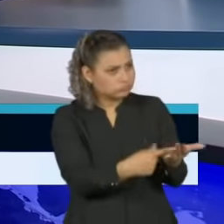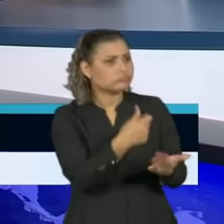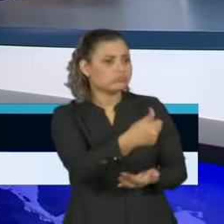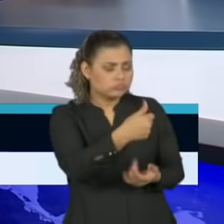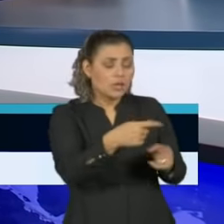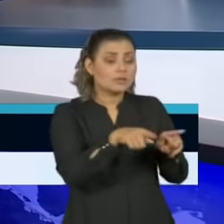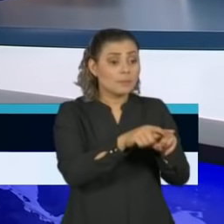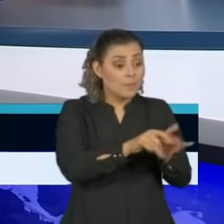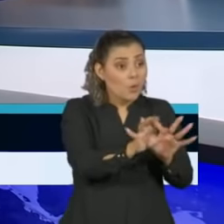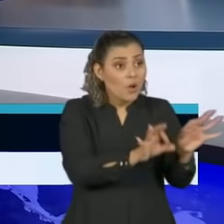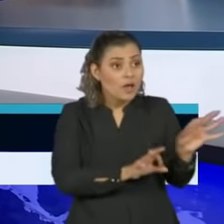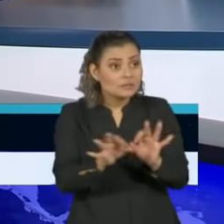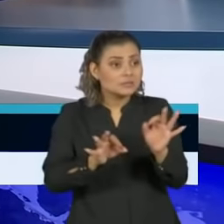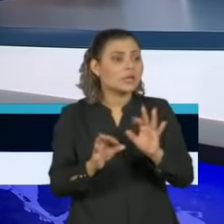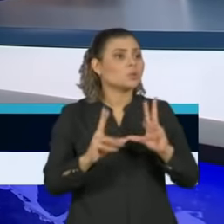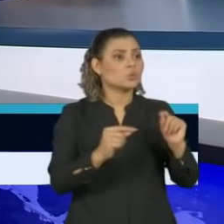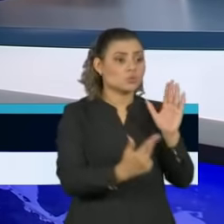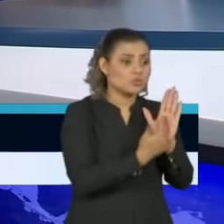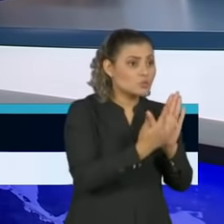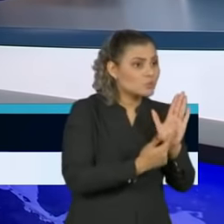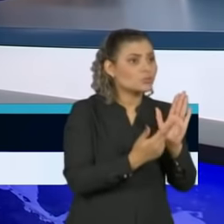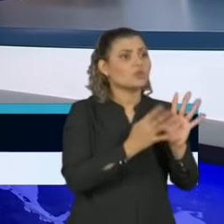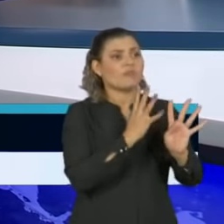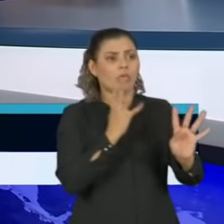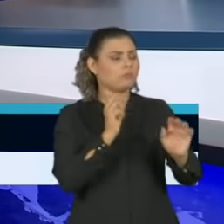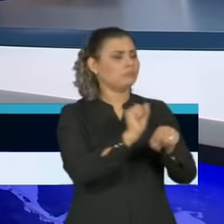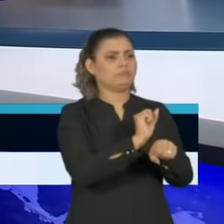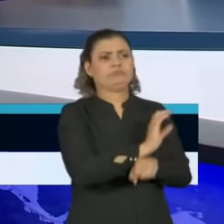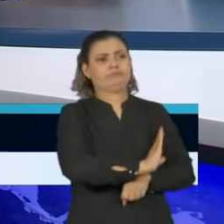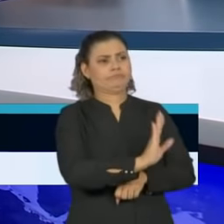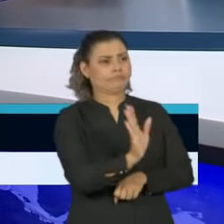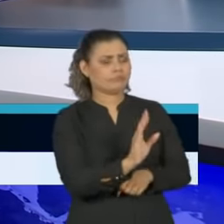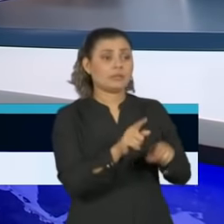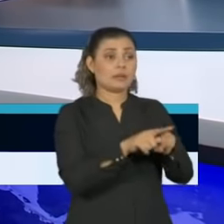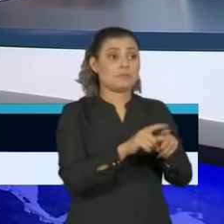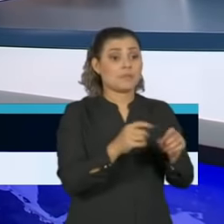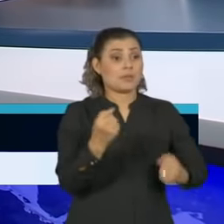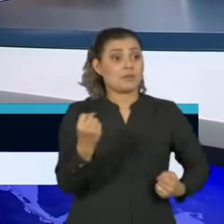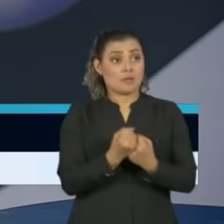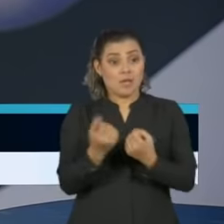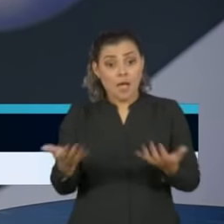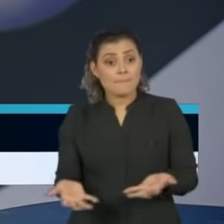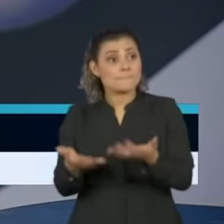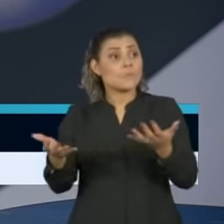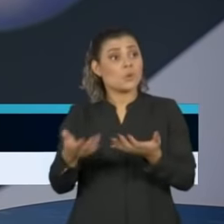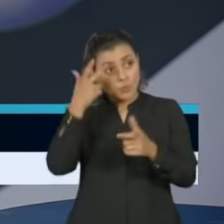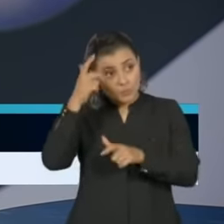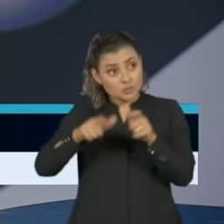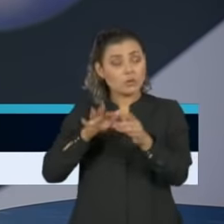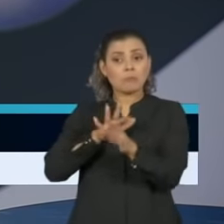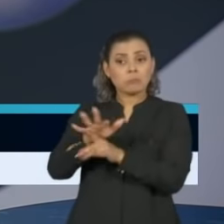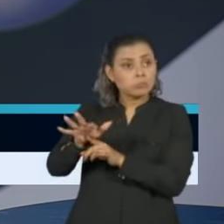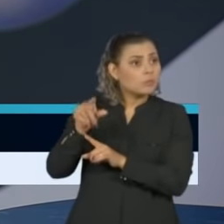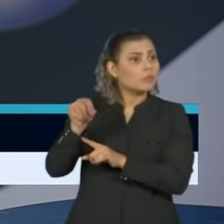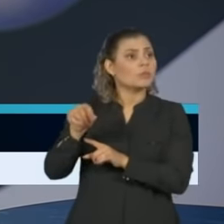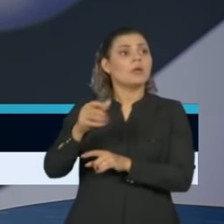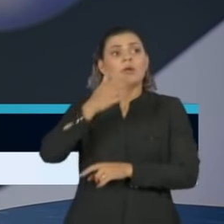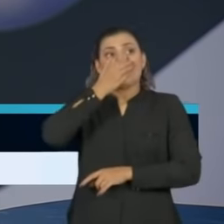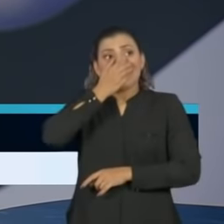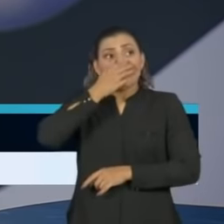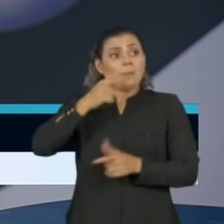cirurgia, o aparato cirúrgico para dar apoio para os incentivistas, os intensivistas, desculpa, na questão